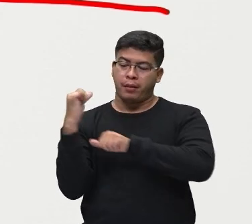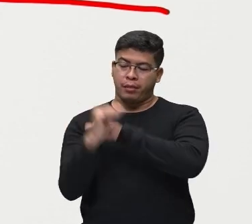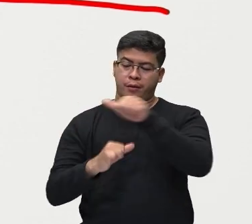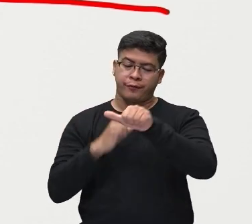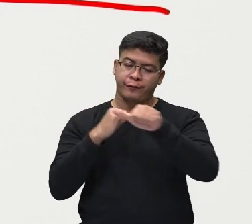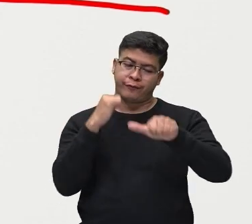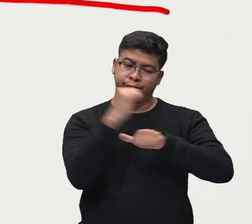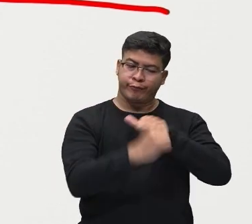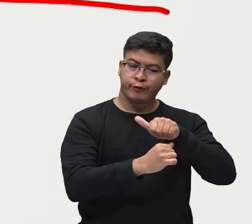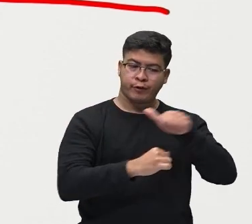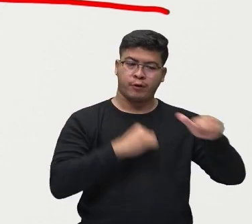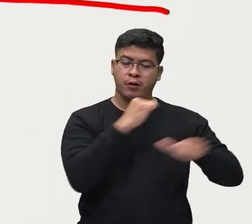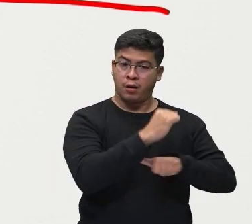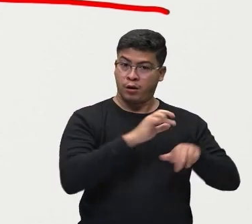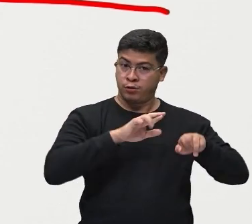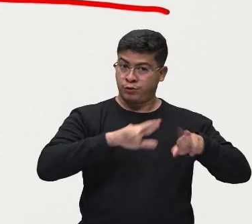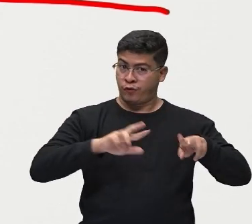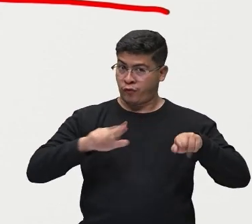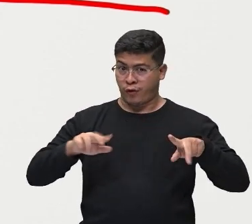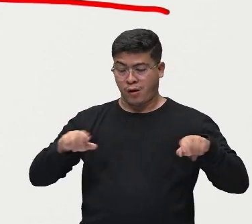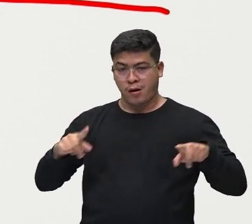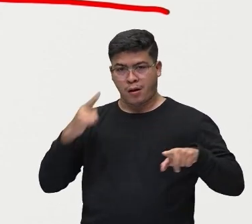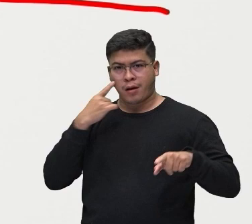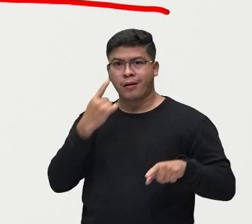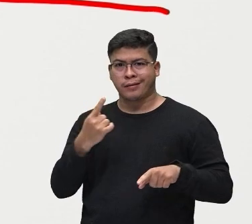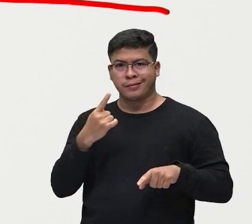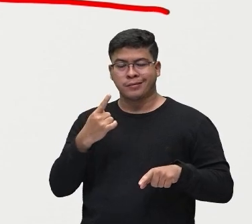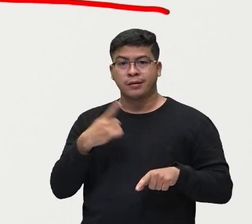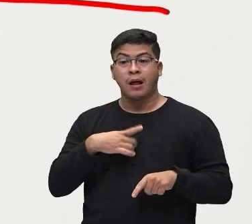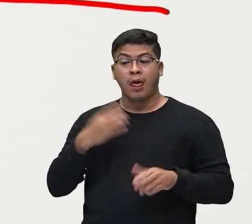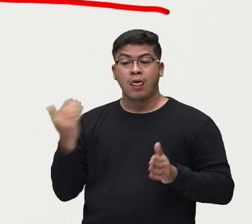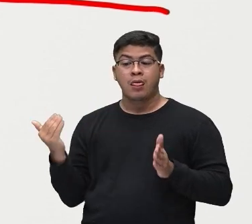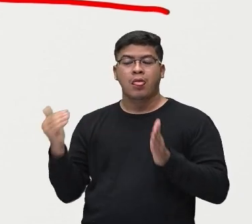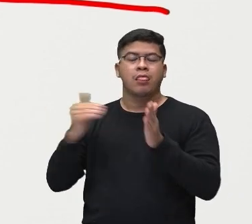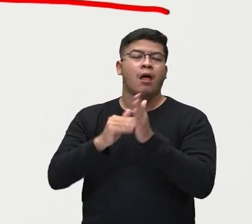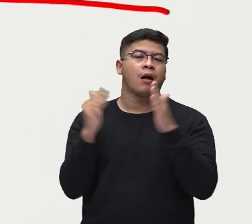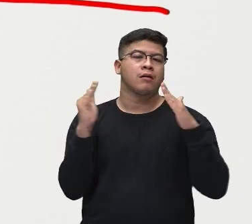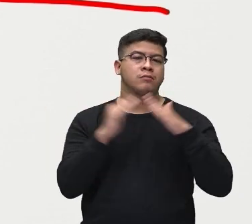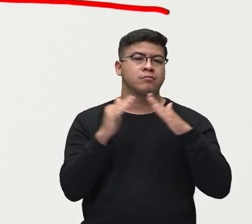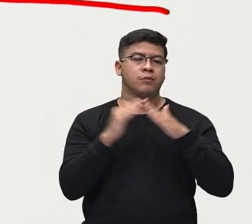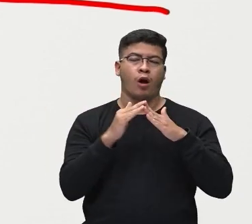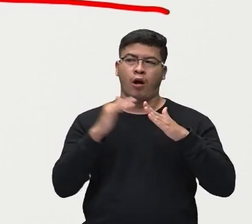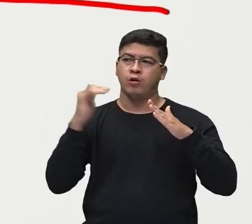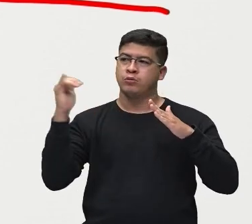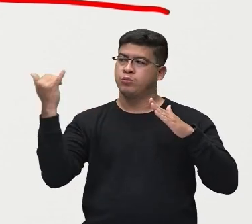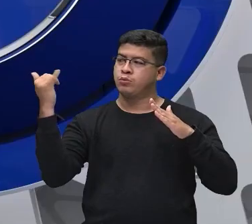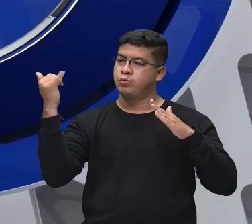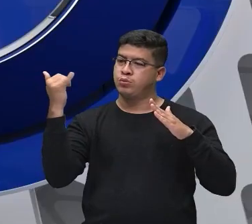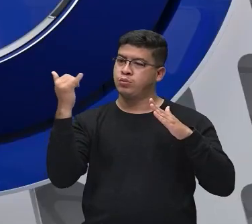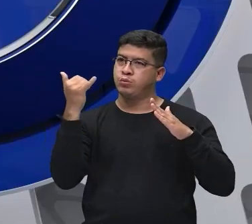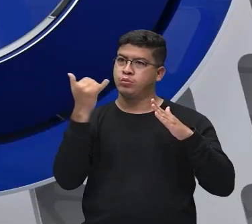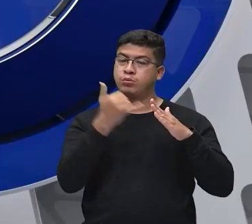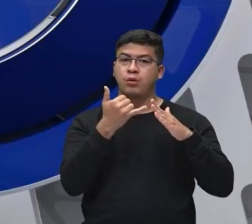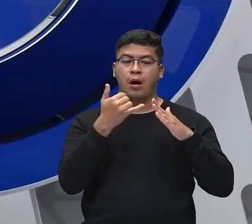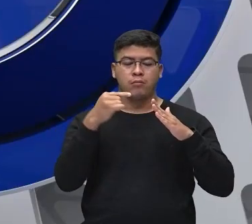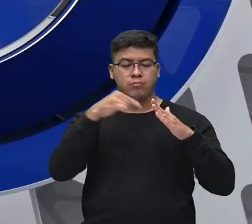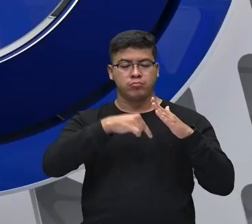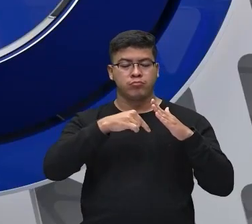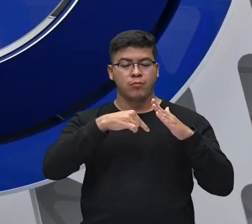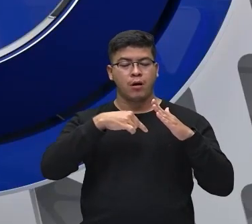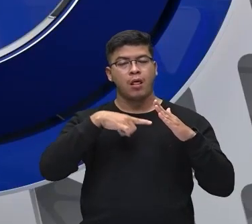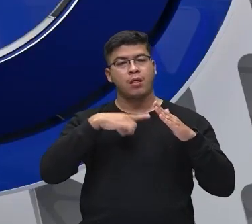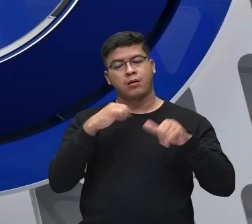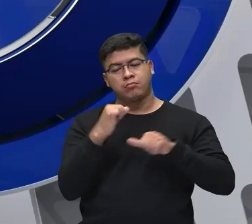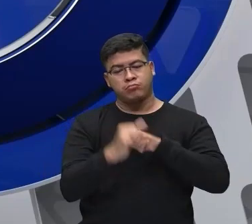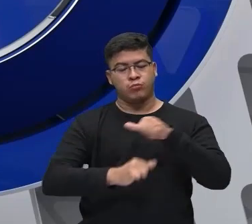casa, ela é transformada para o funcionamento dos diversos aparelhos. E essa